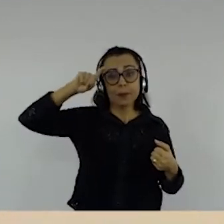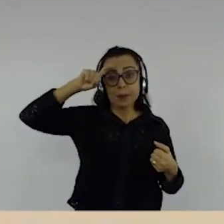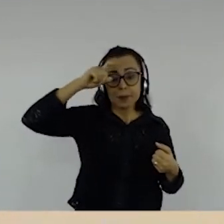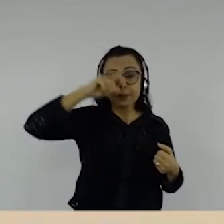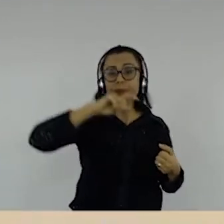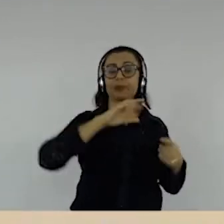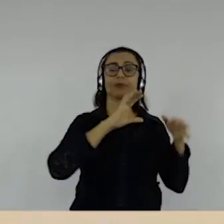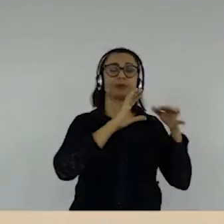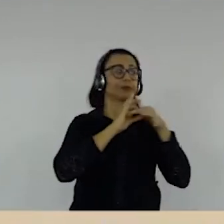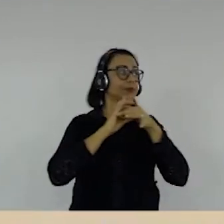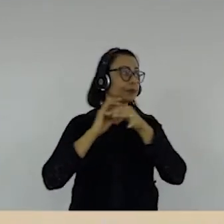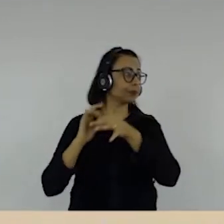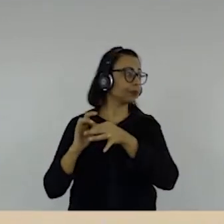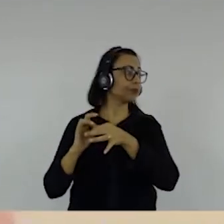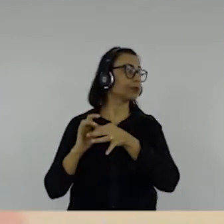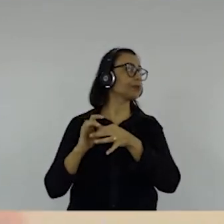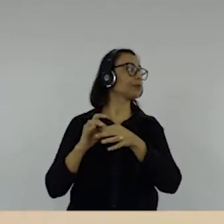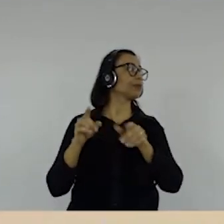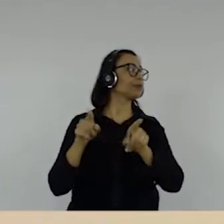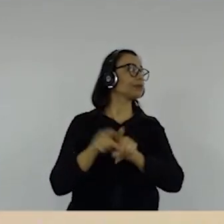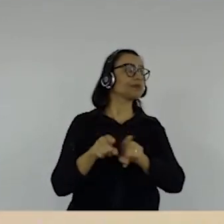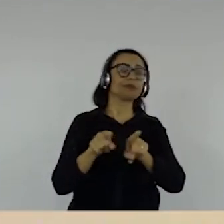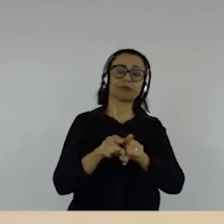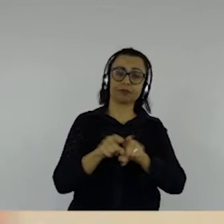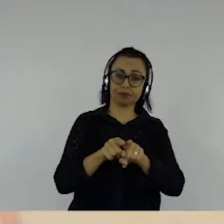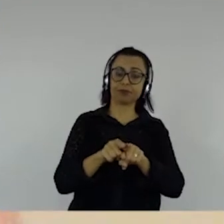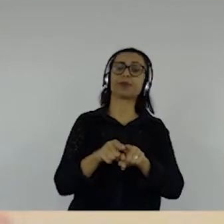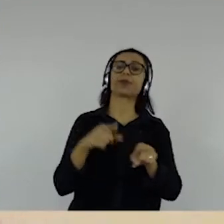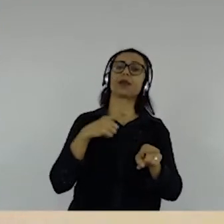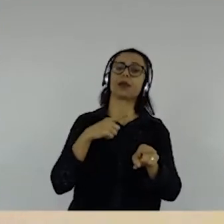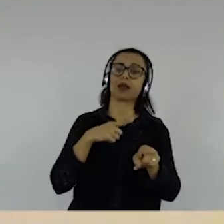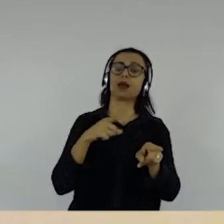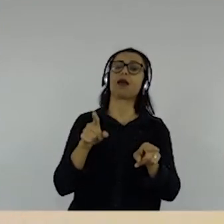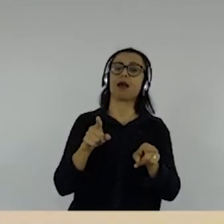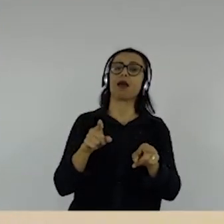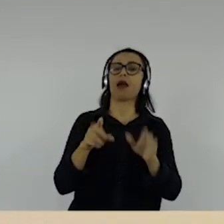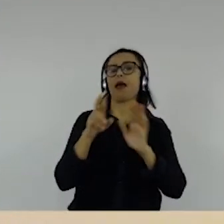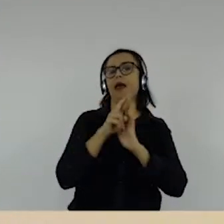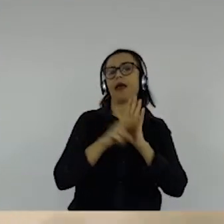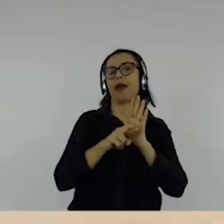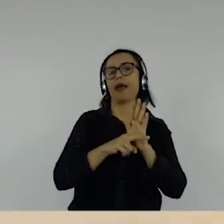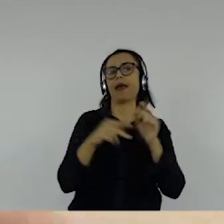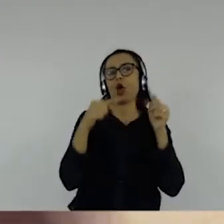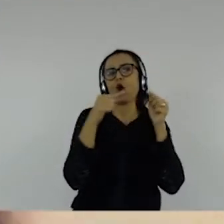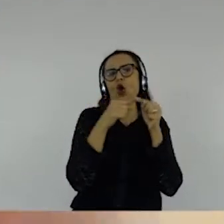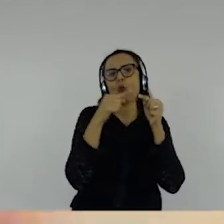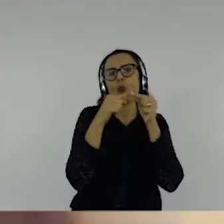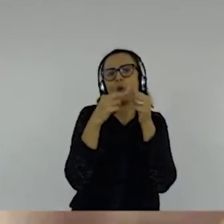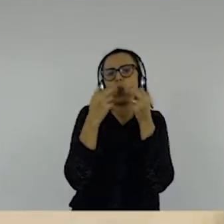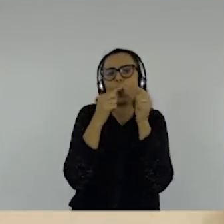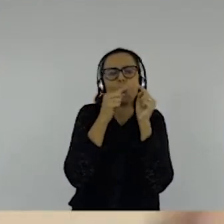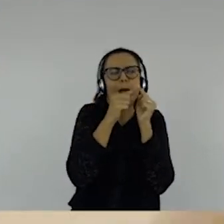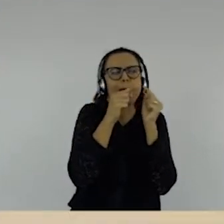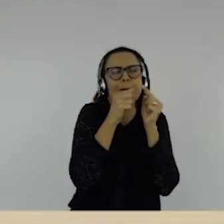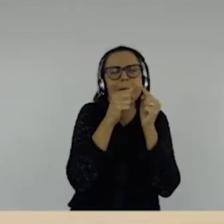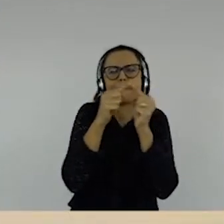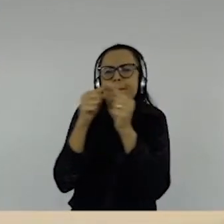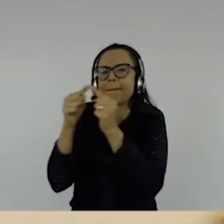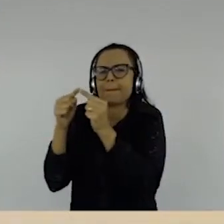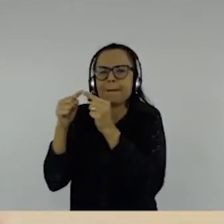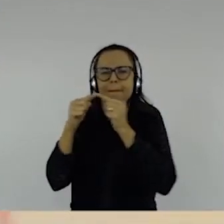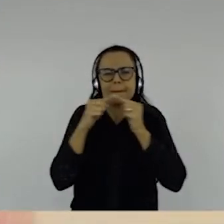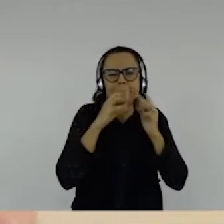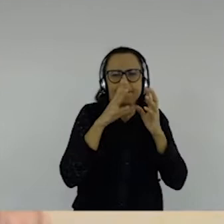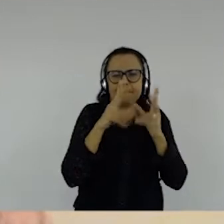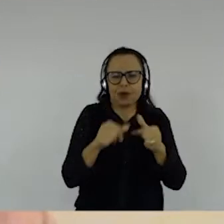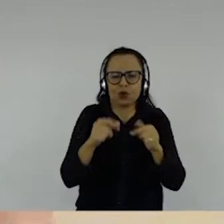de uma pandemia que essas regras elas funcionem para todos os casos, né? Aquela ideia one size fits all, ou seja, se